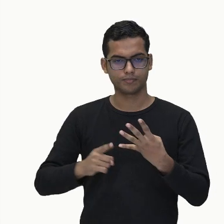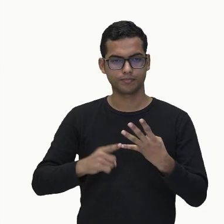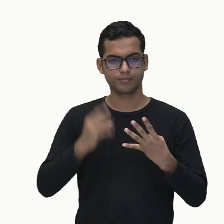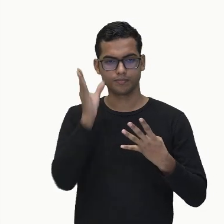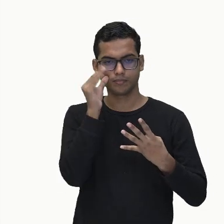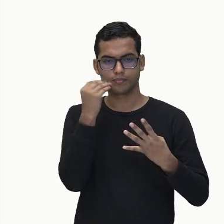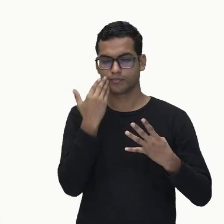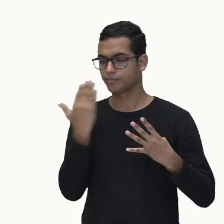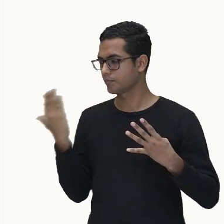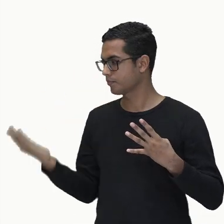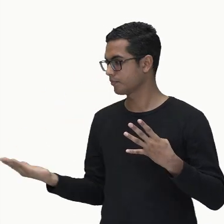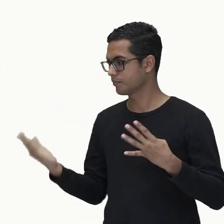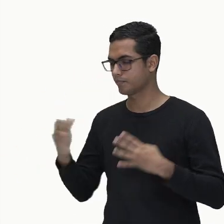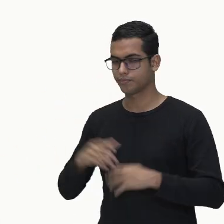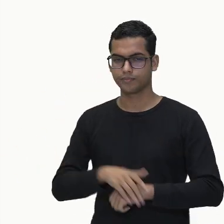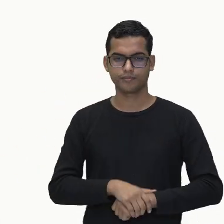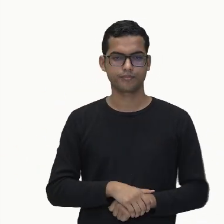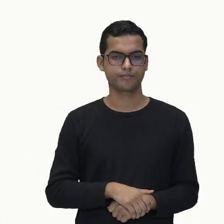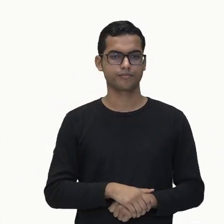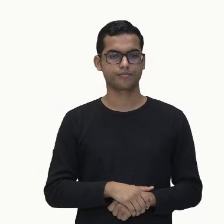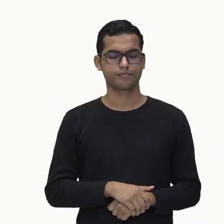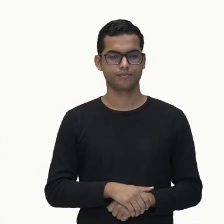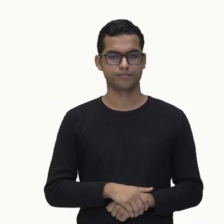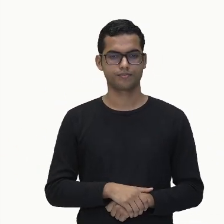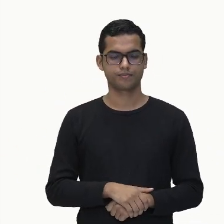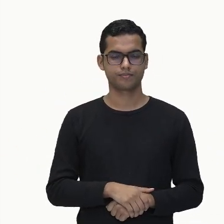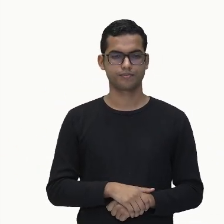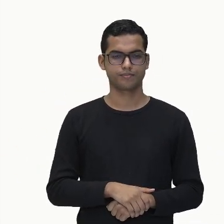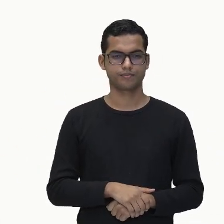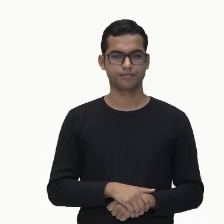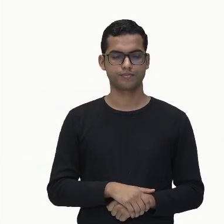aos 15 minut